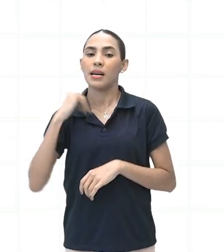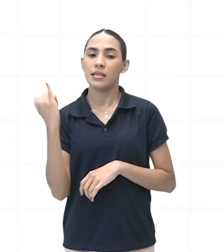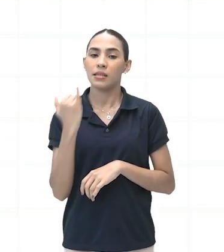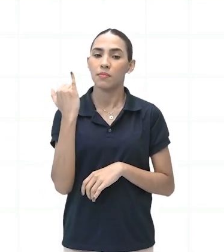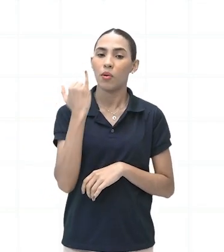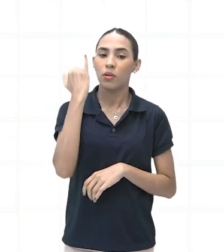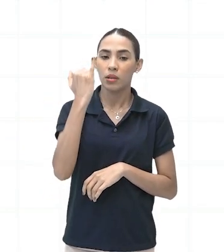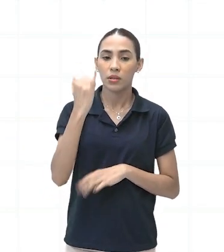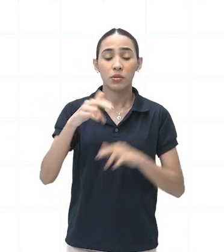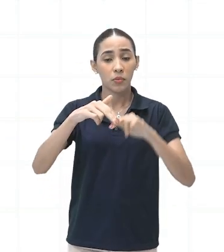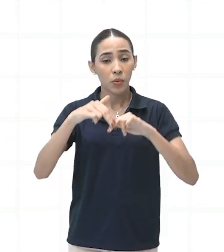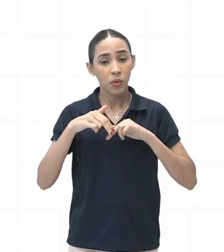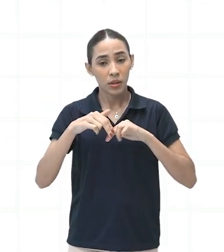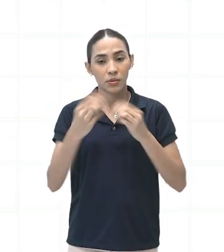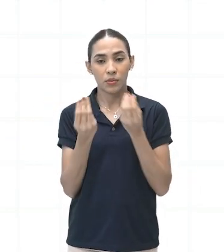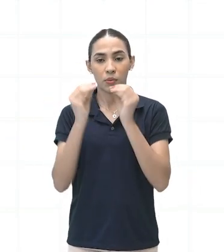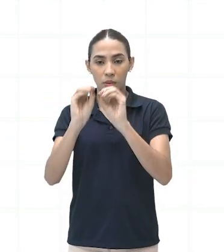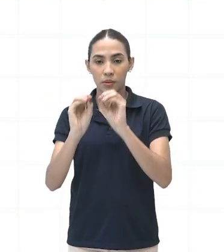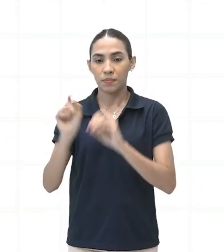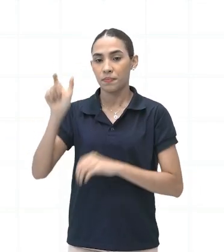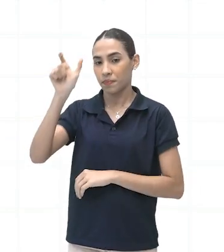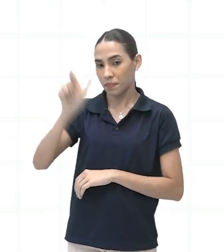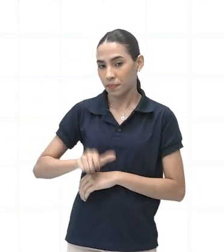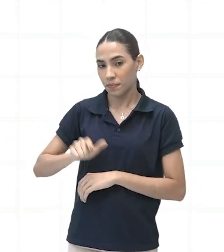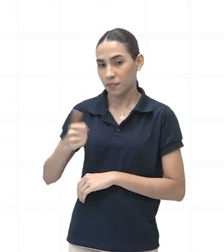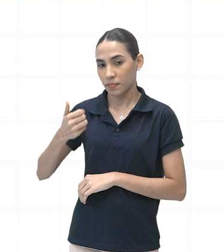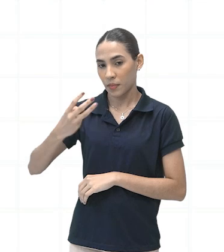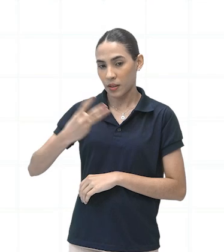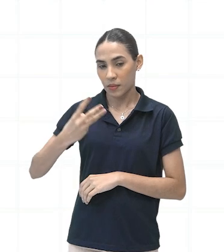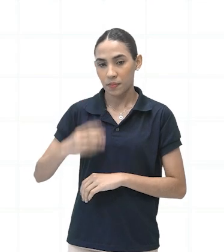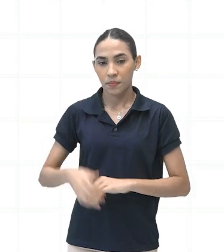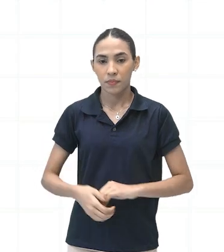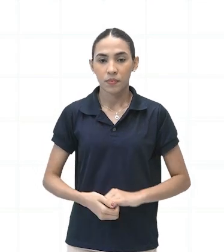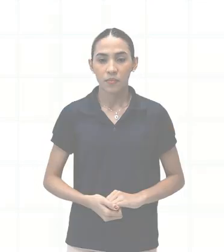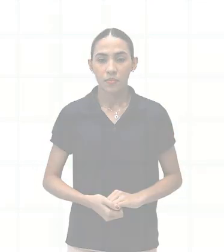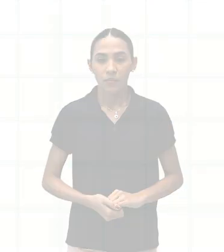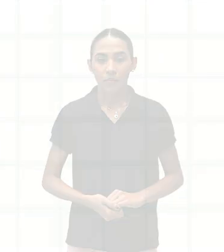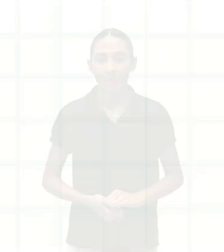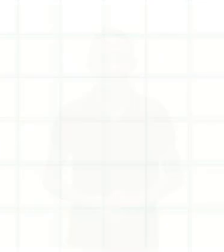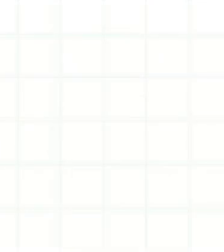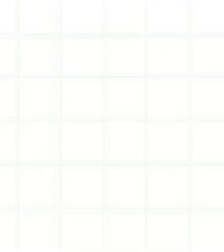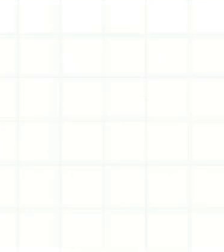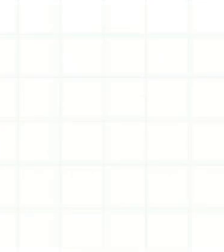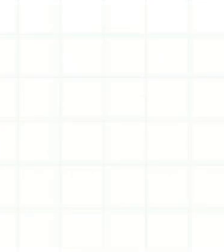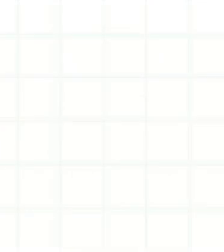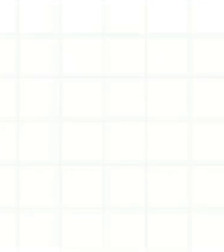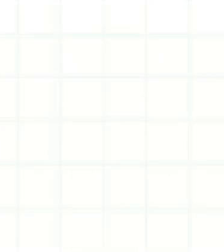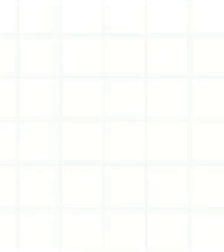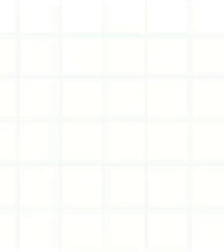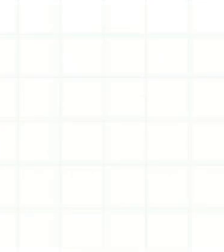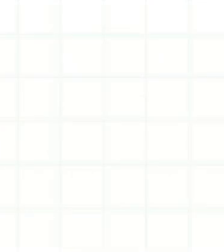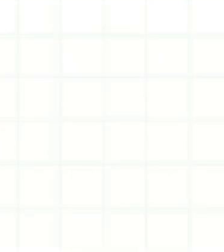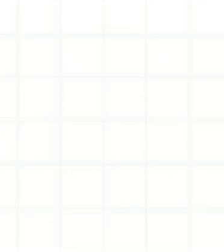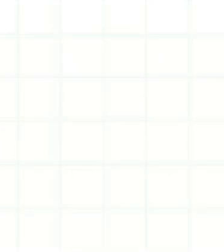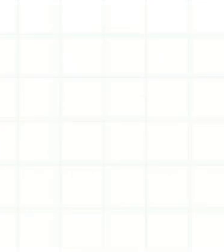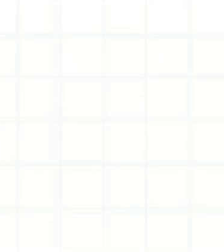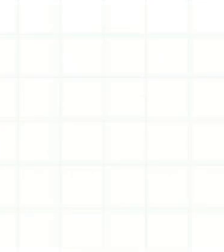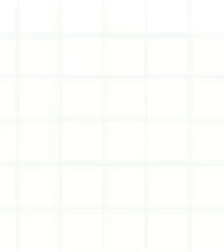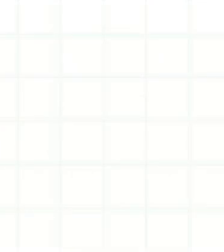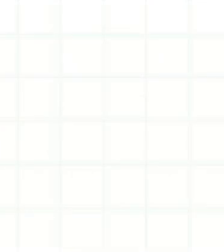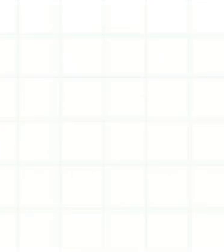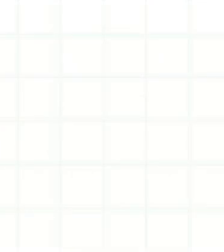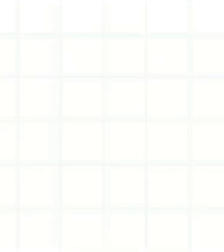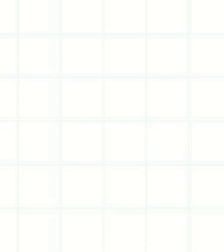mais importante, por isso que nós a colocamos aqui. Ok? Então, vocês podem perceber,